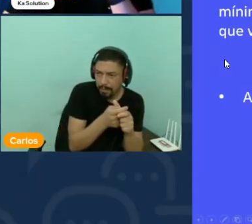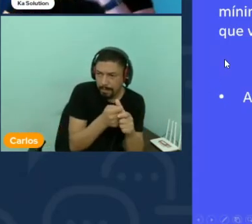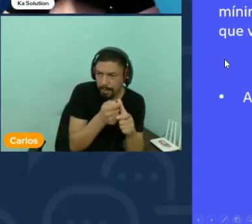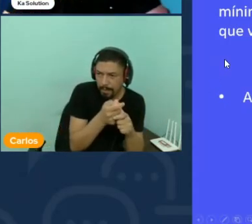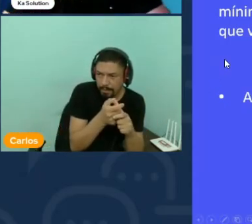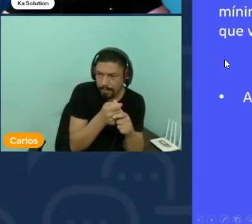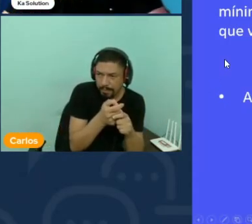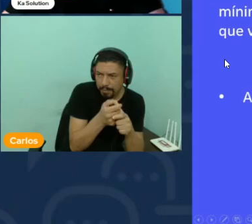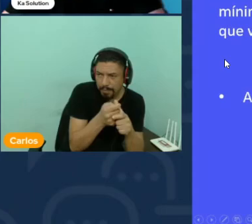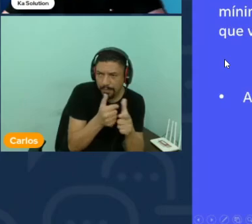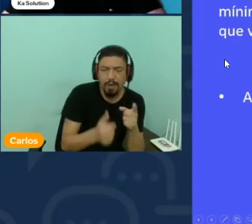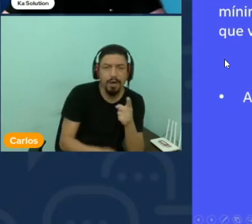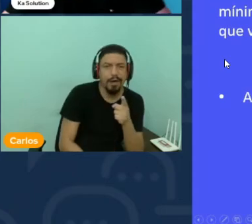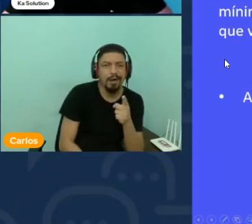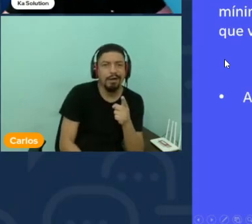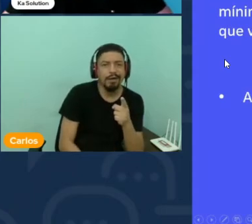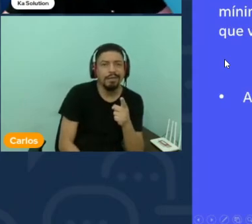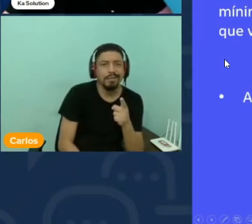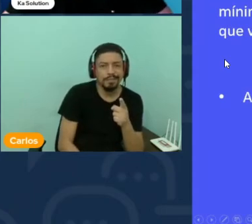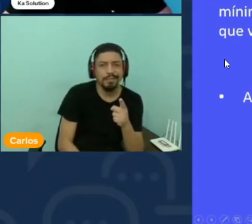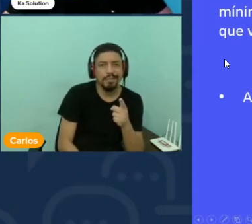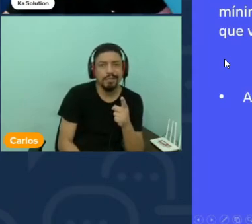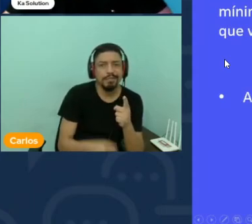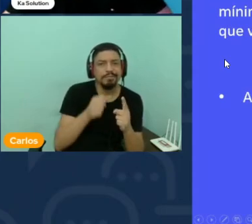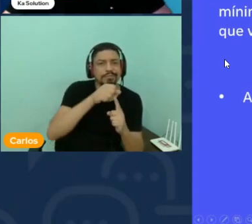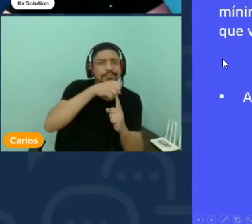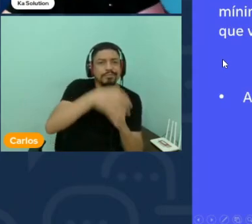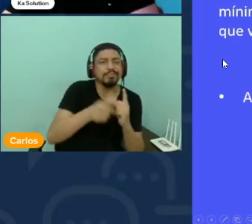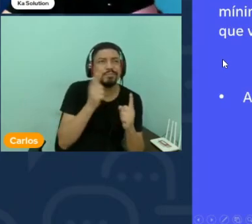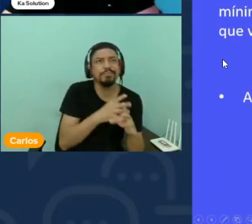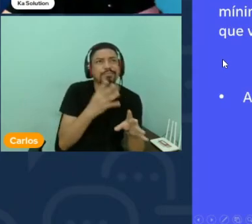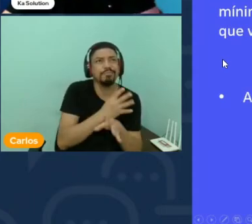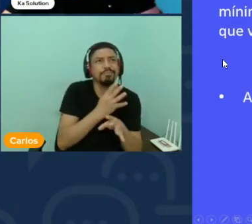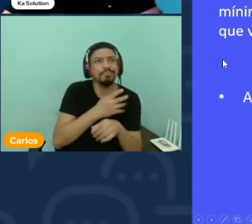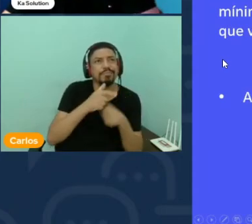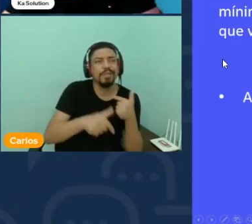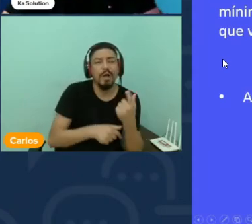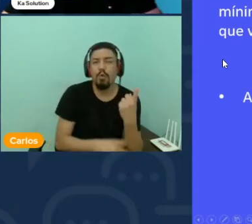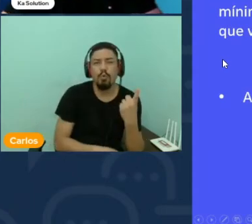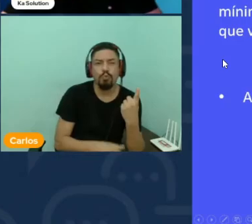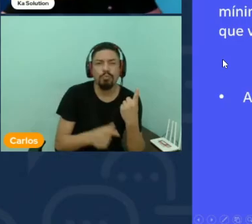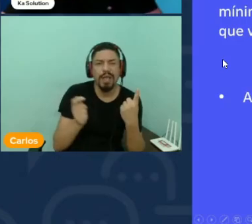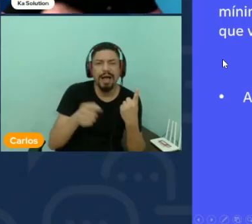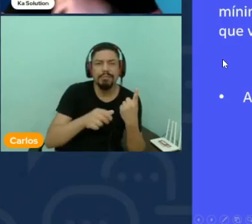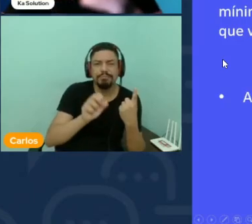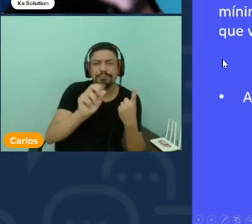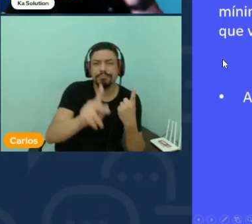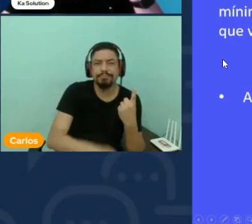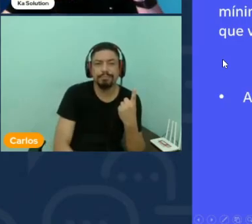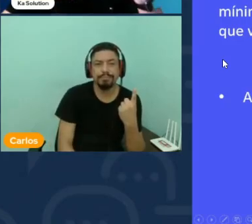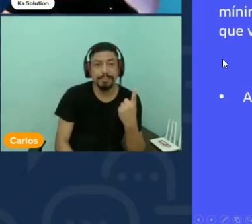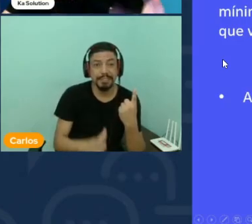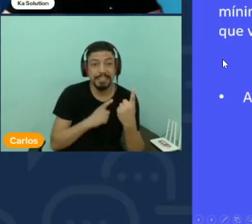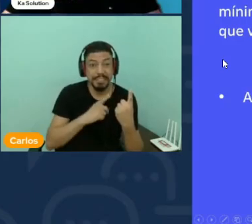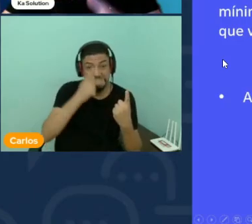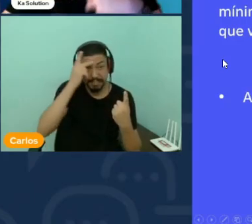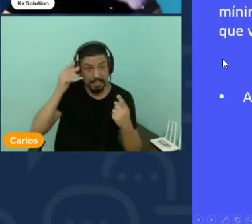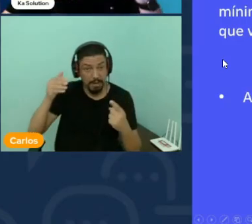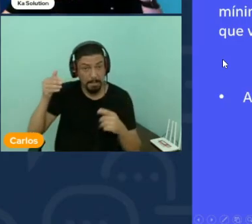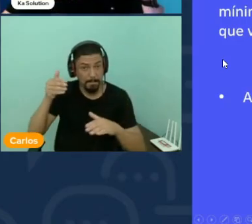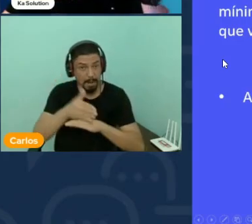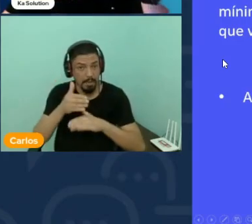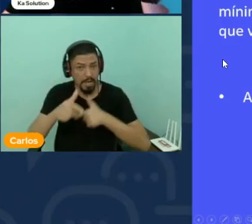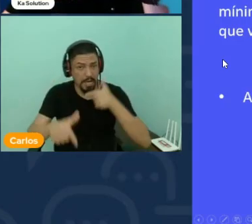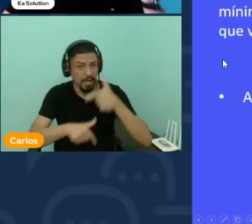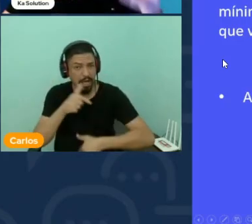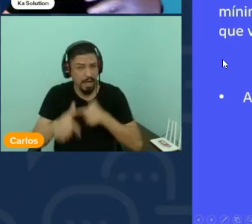mínimo aqui de servidores que eu preciso para atender essa demanda baixa é um só. Mas quando a demanda está alta, quando eu